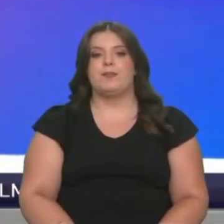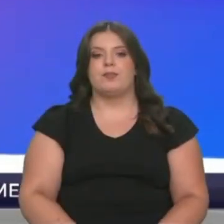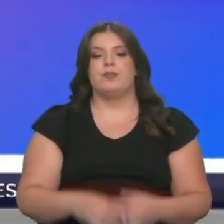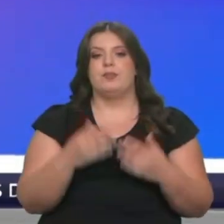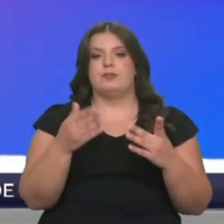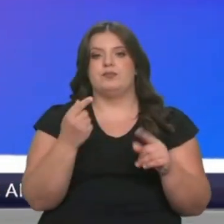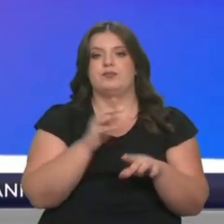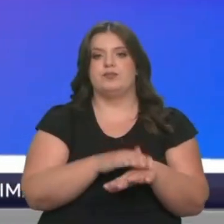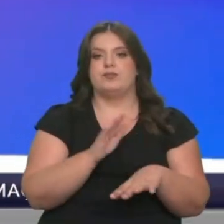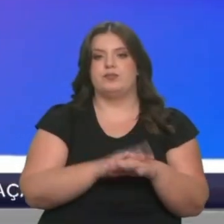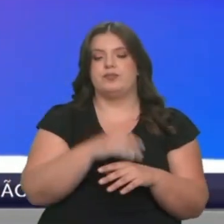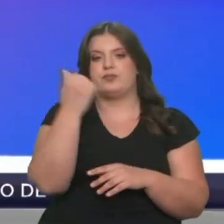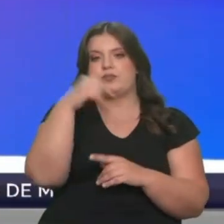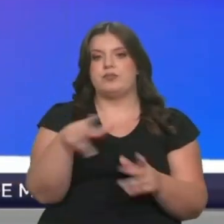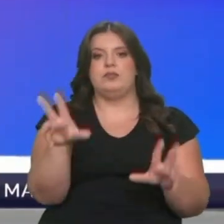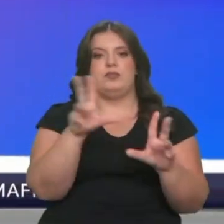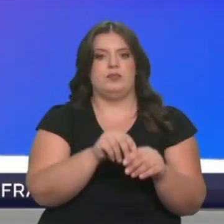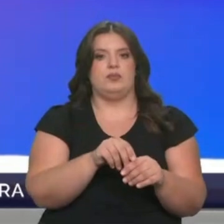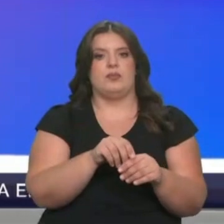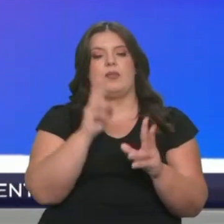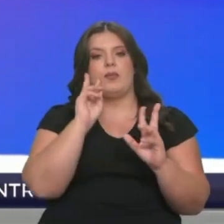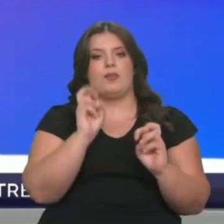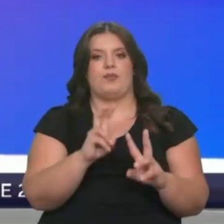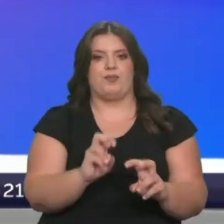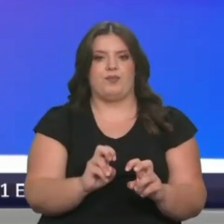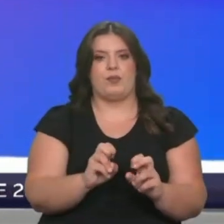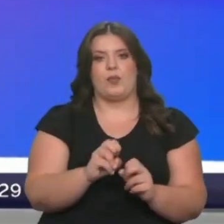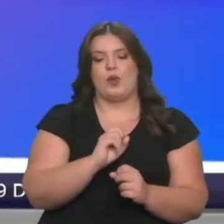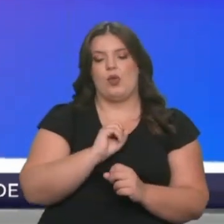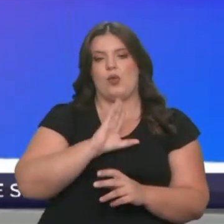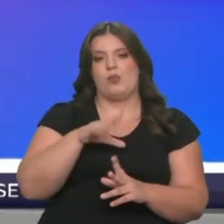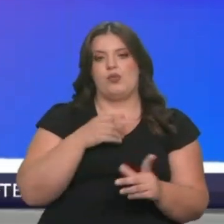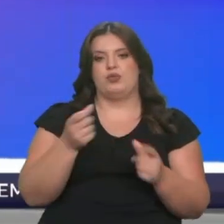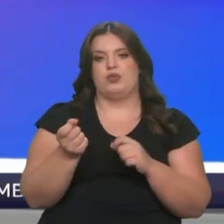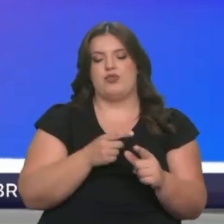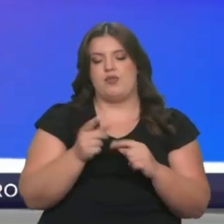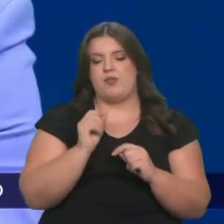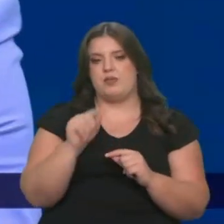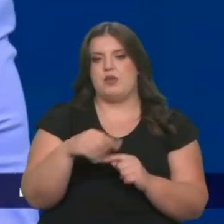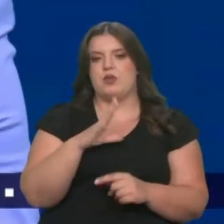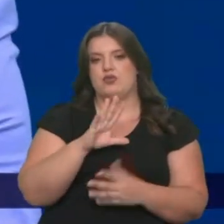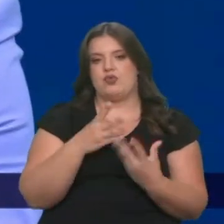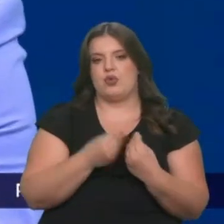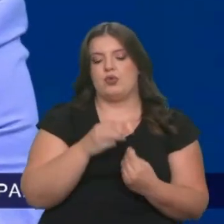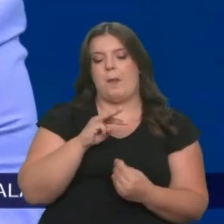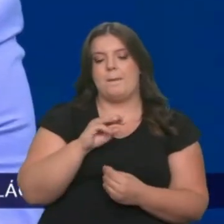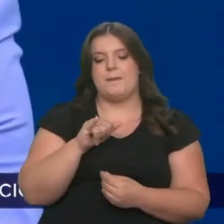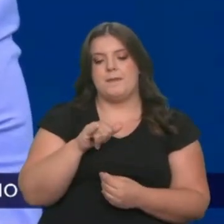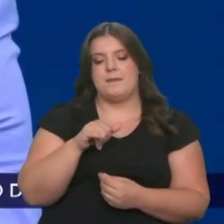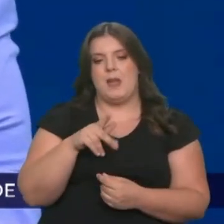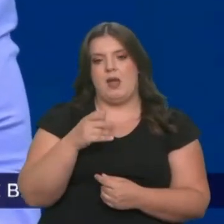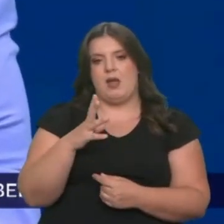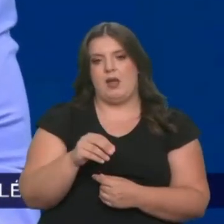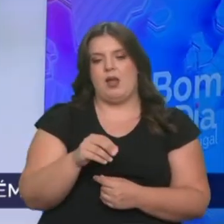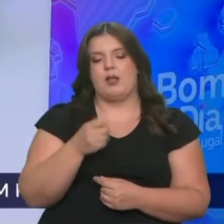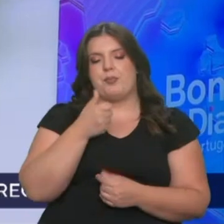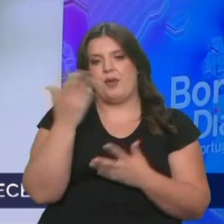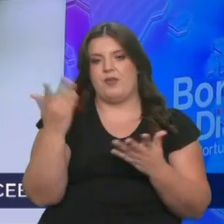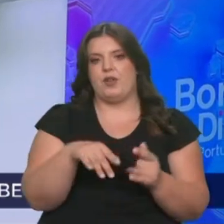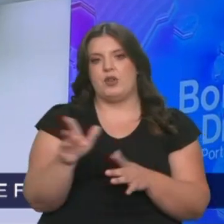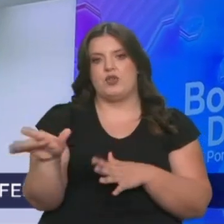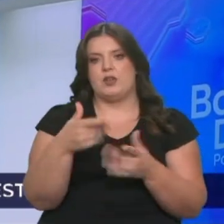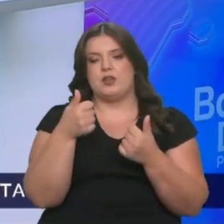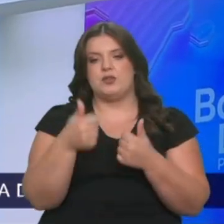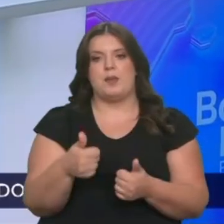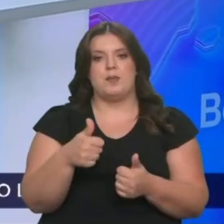E agora, porque é domingo, as novidades da investigação do mundo da astronomia com o Miguel Gonçalves. Bom dia, Miguel, bem-vindo. Bom dia, Daniel. Começamos bem orientados. Vamos